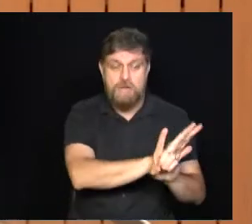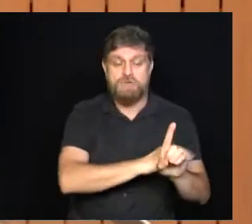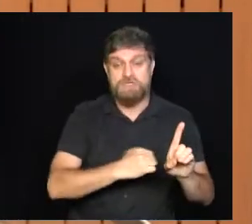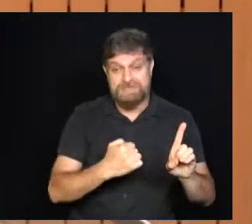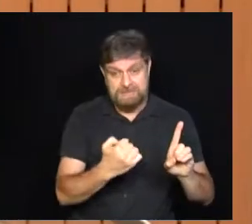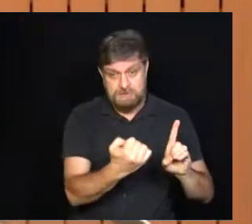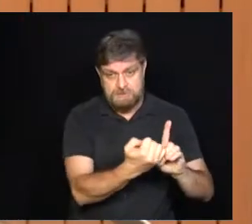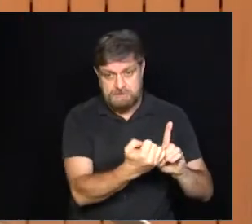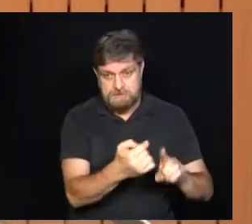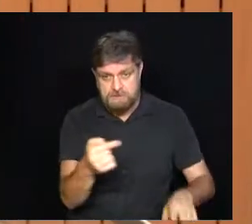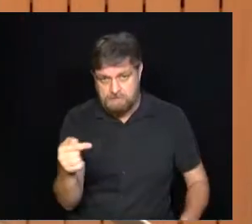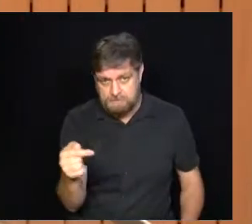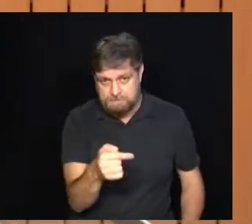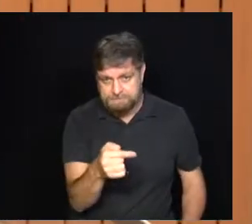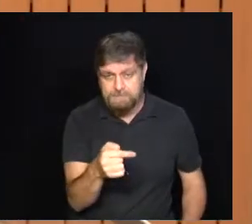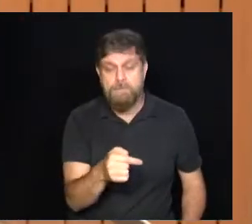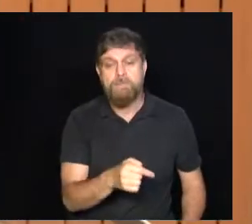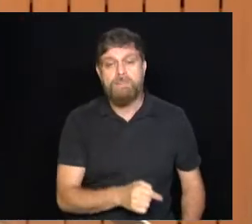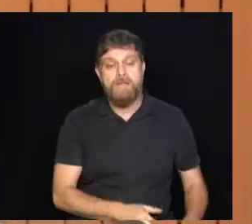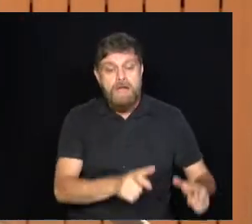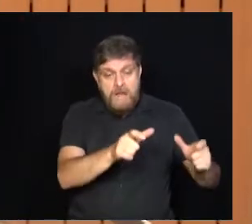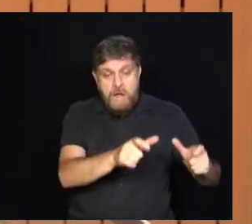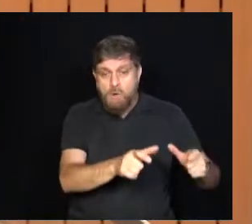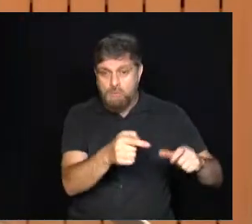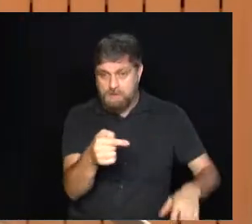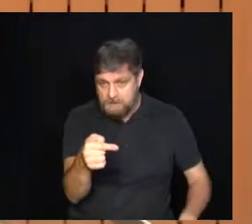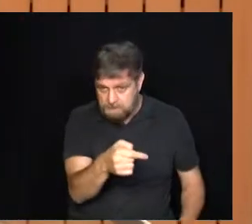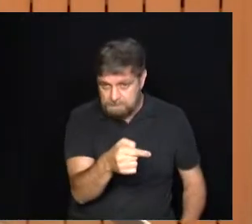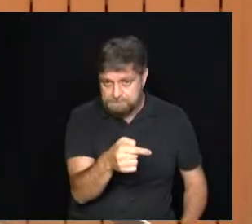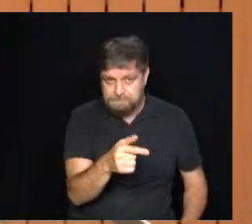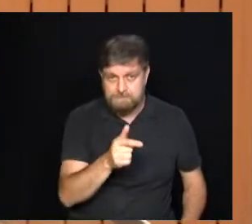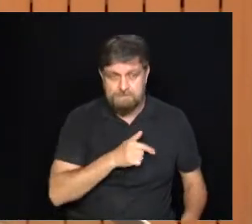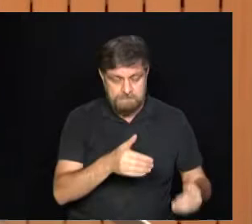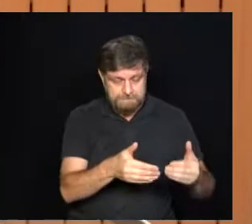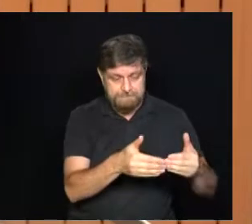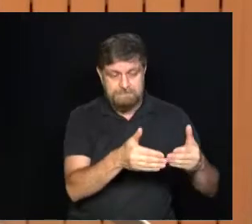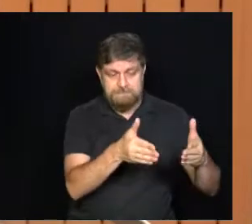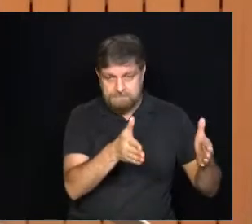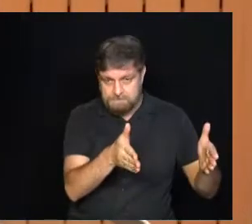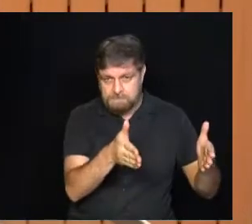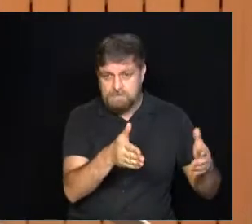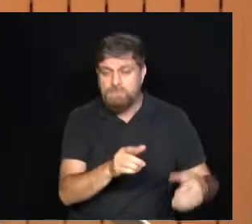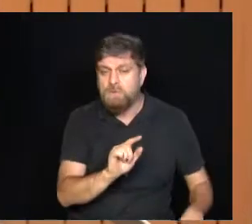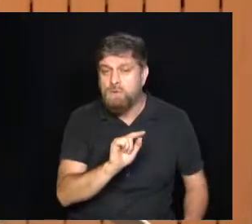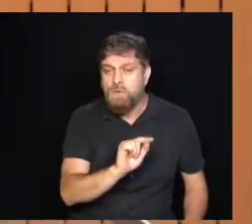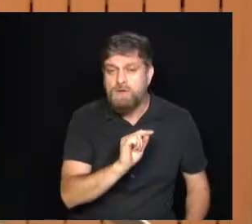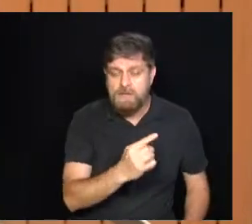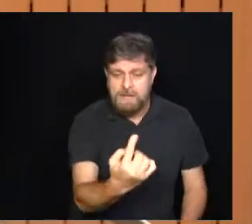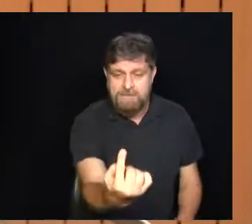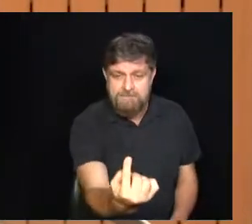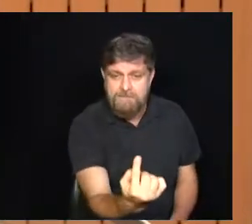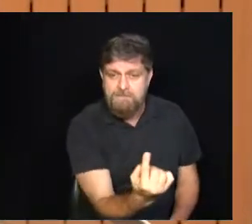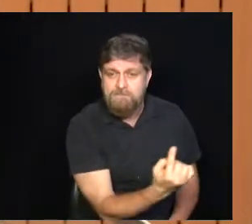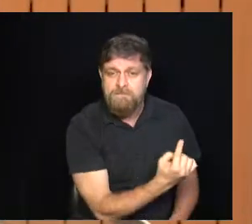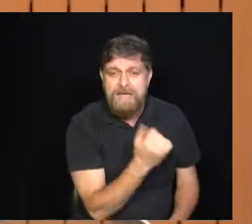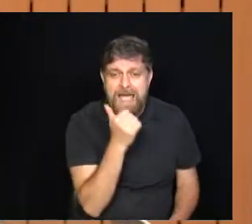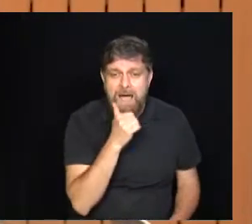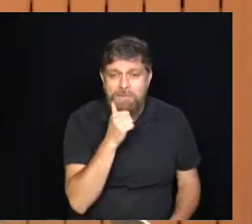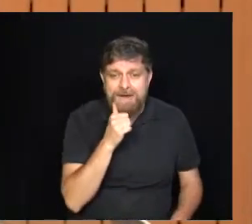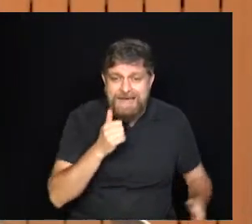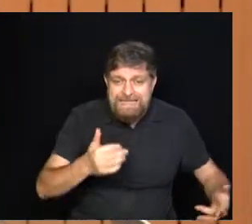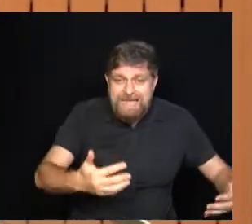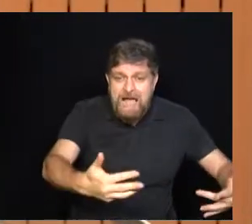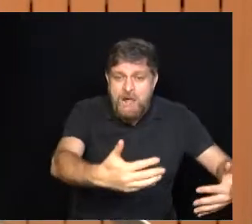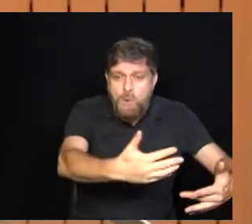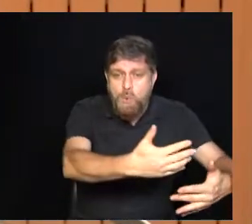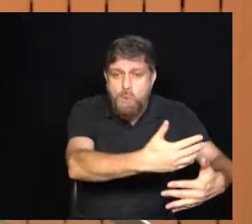social, e aí sim são serviços que estão de porta aberta para receber mulheres, para acolher